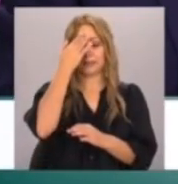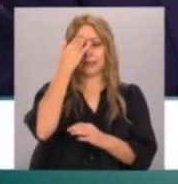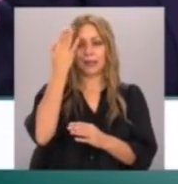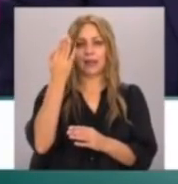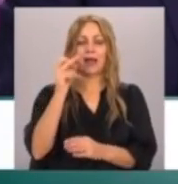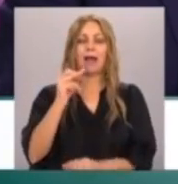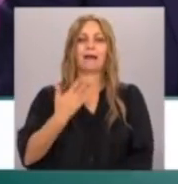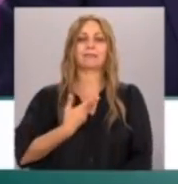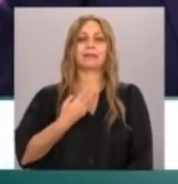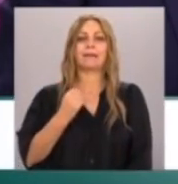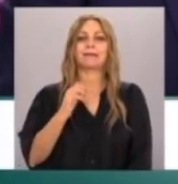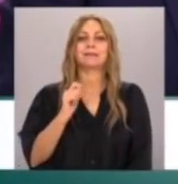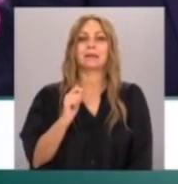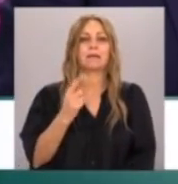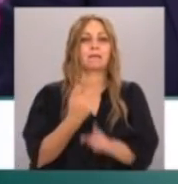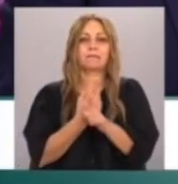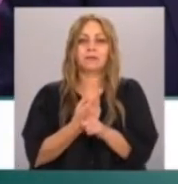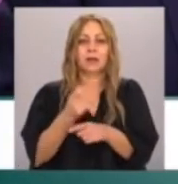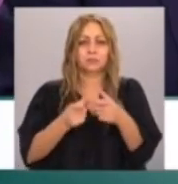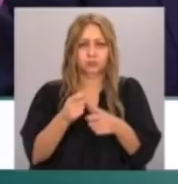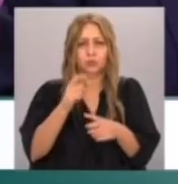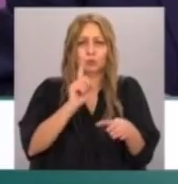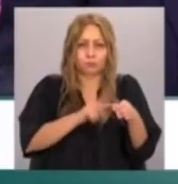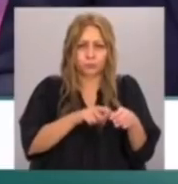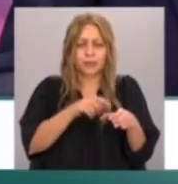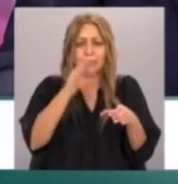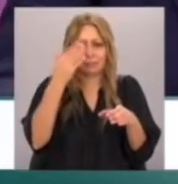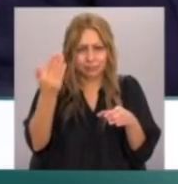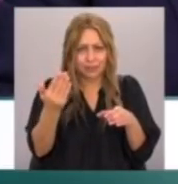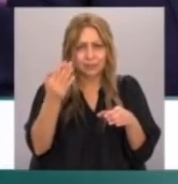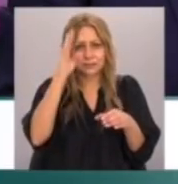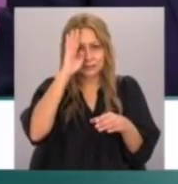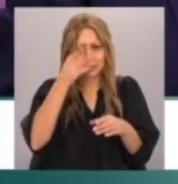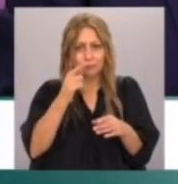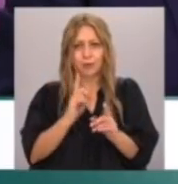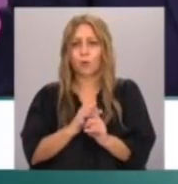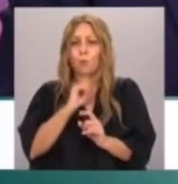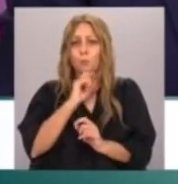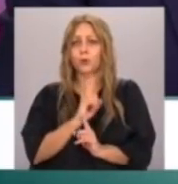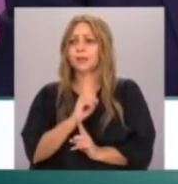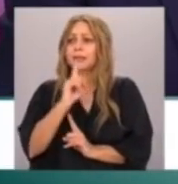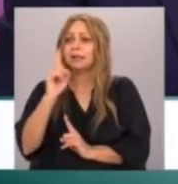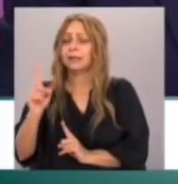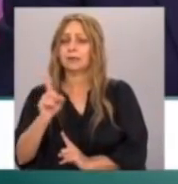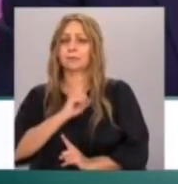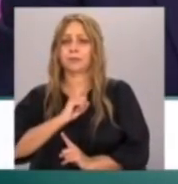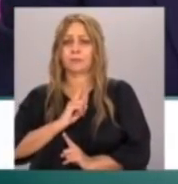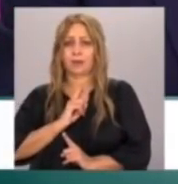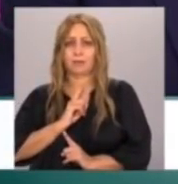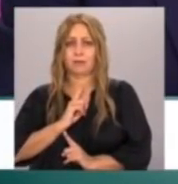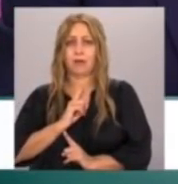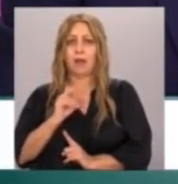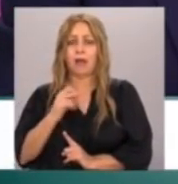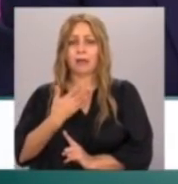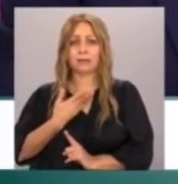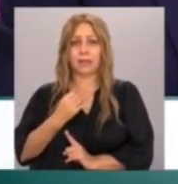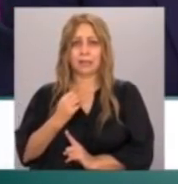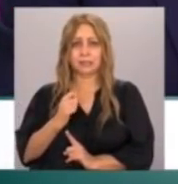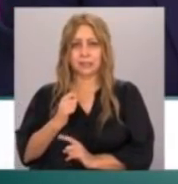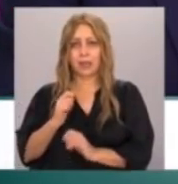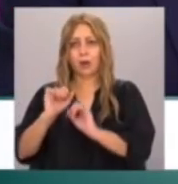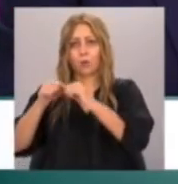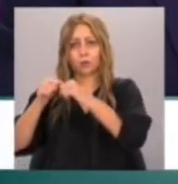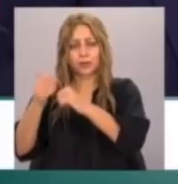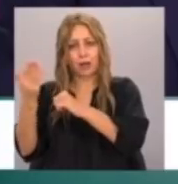pensar em várias hss sabe como é que funciona os seus dentes que recorrem aos aos Serviços de Saúde que essa é contratou